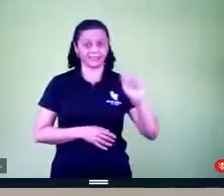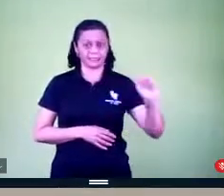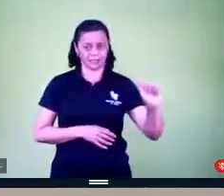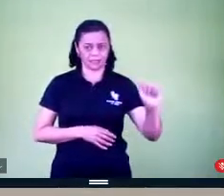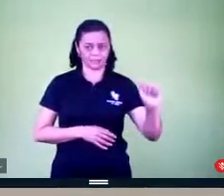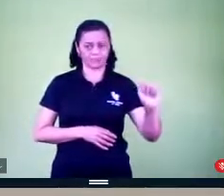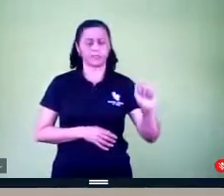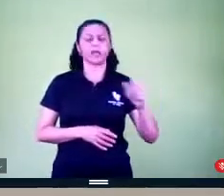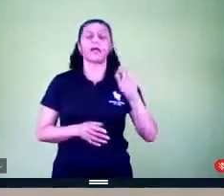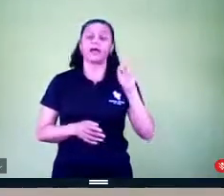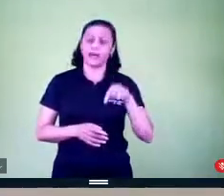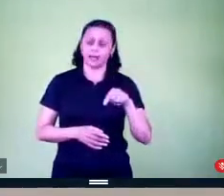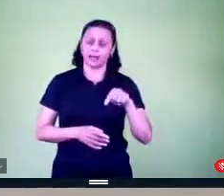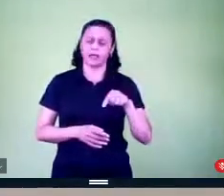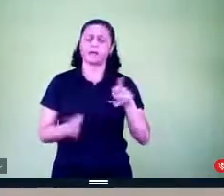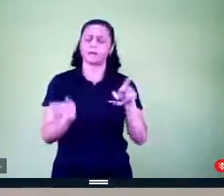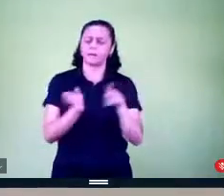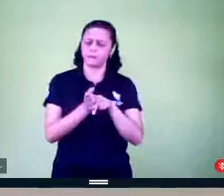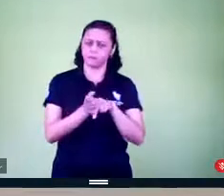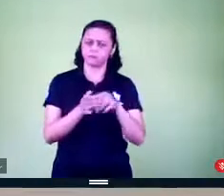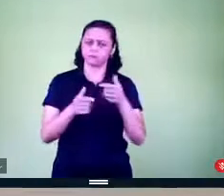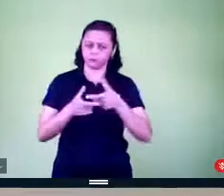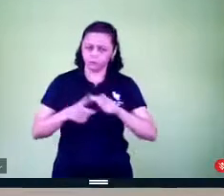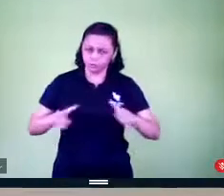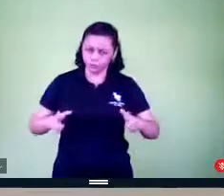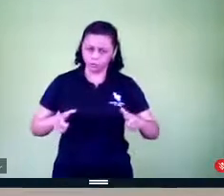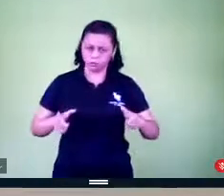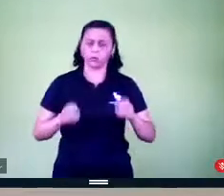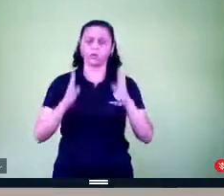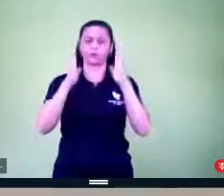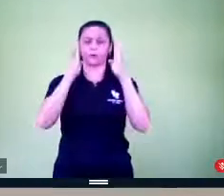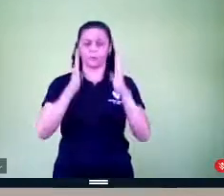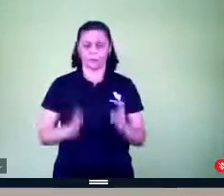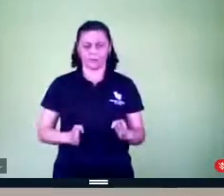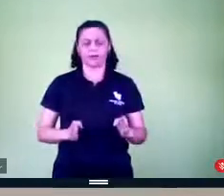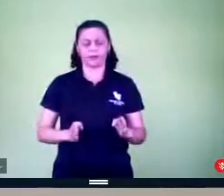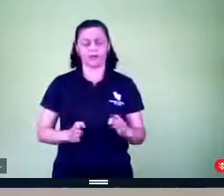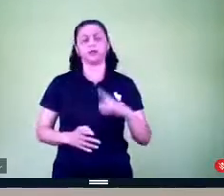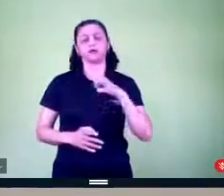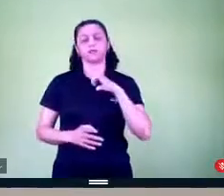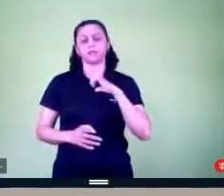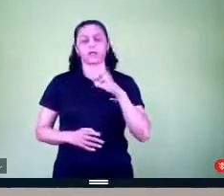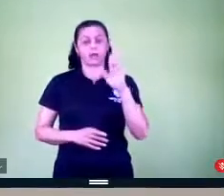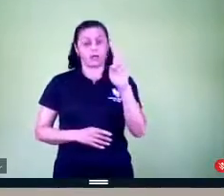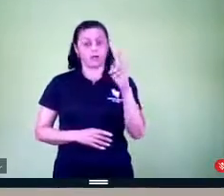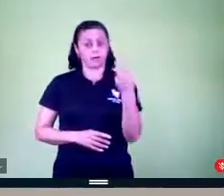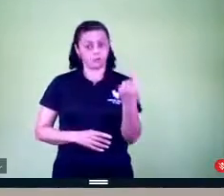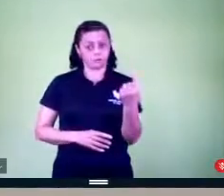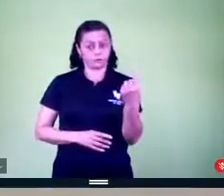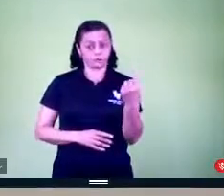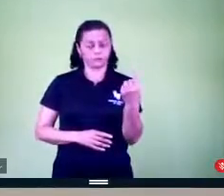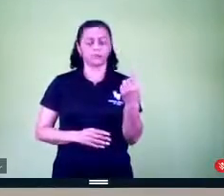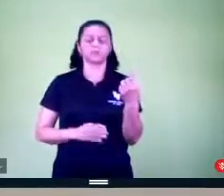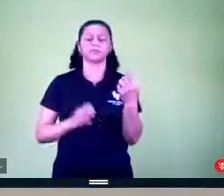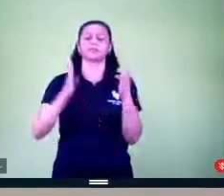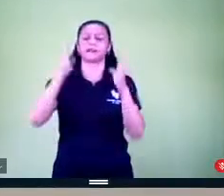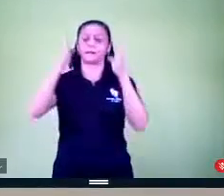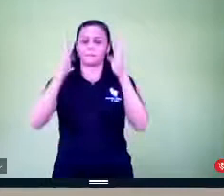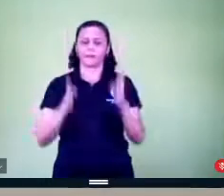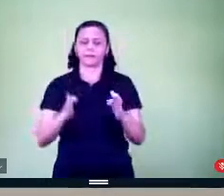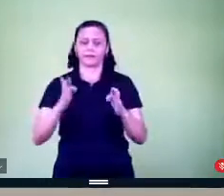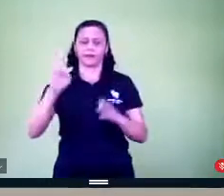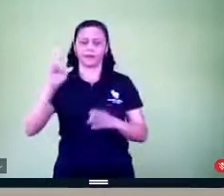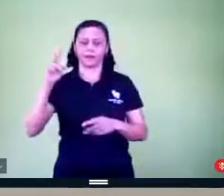dois pontos em comum com esses dois pontos. Então, o R1 está em paralelo com o R2 e, neste caso aqui, também está em paralelo